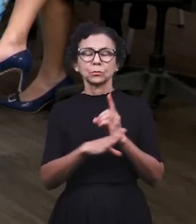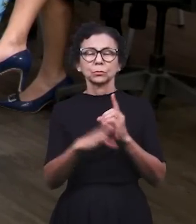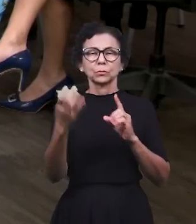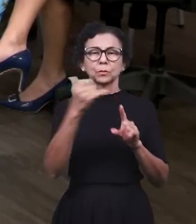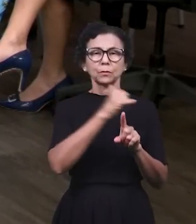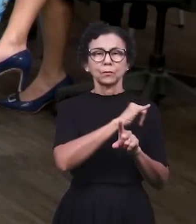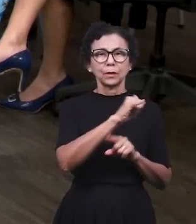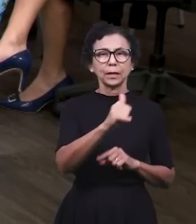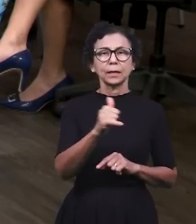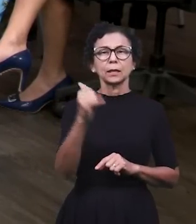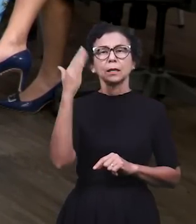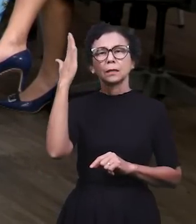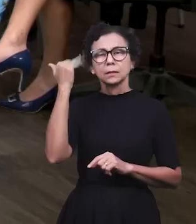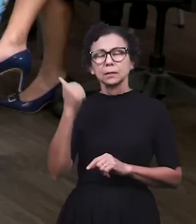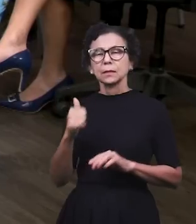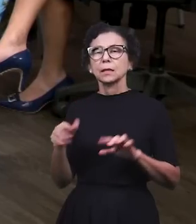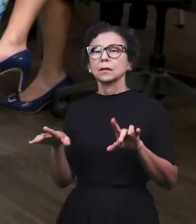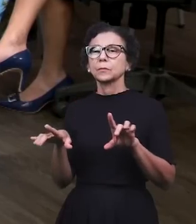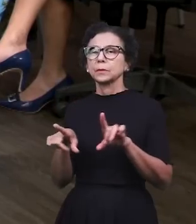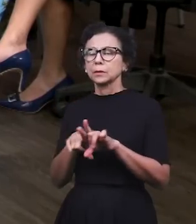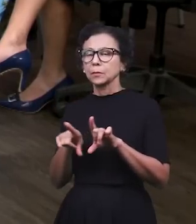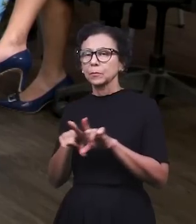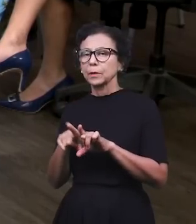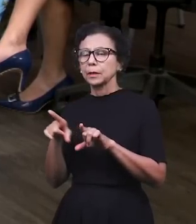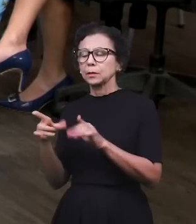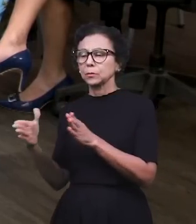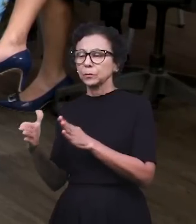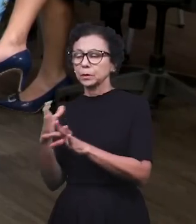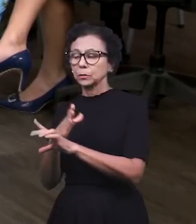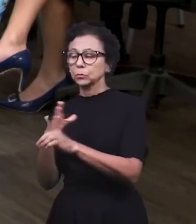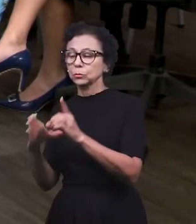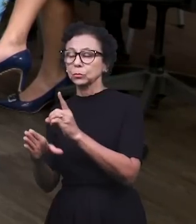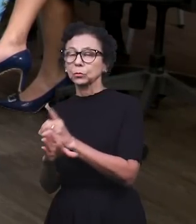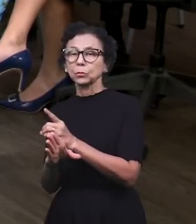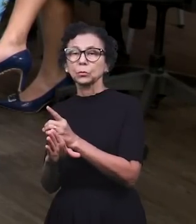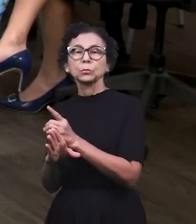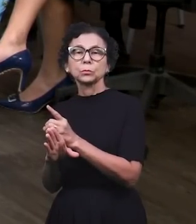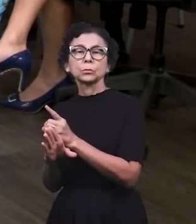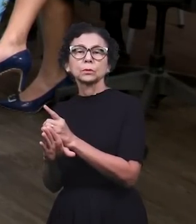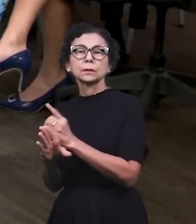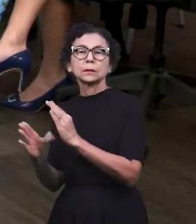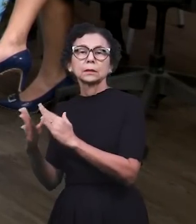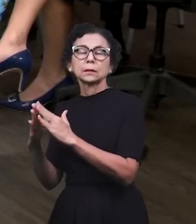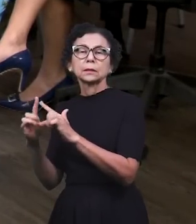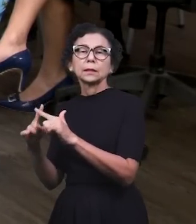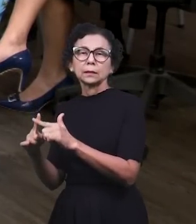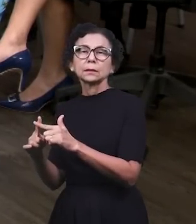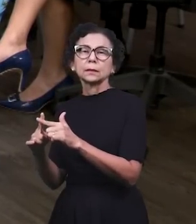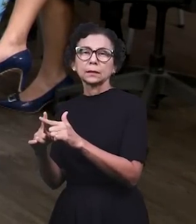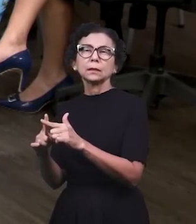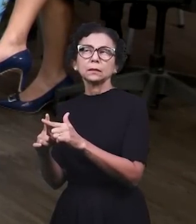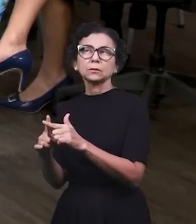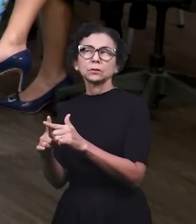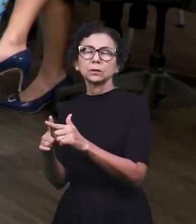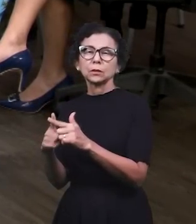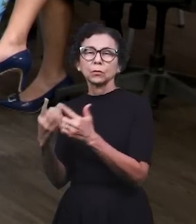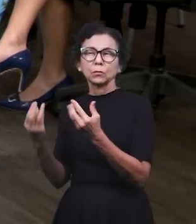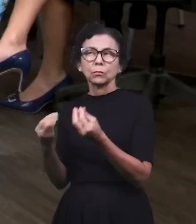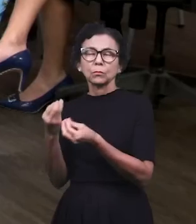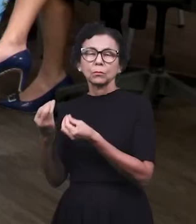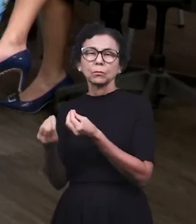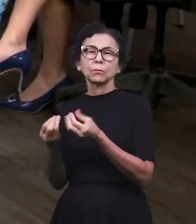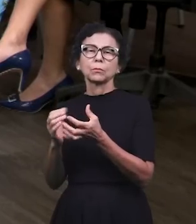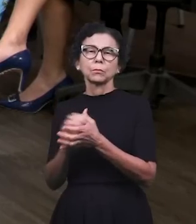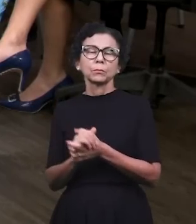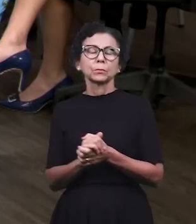do culto, como vai ser a linha da mensagem, ele já tem os hinos que ele vai colocar ali. Por